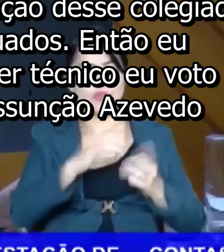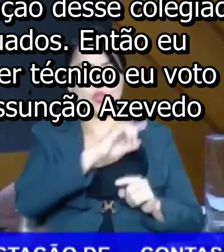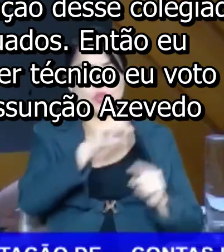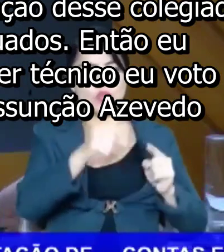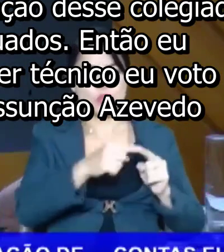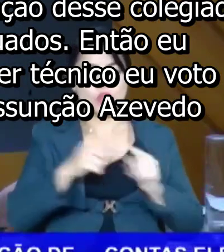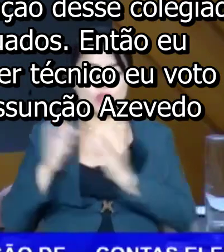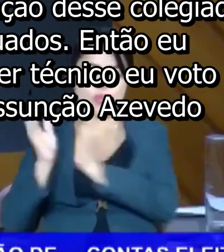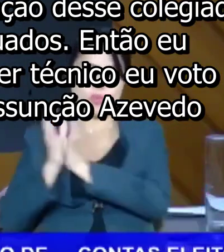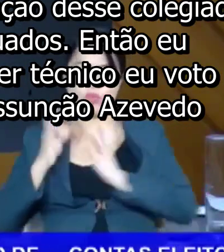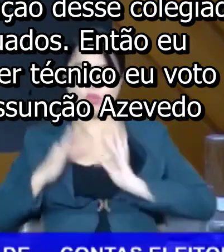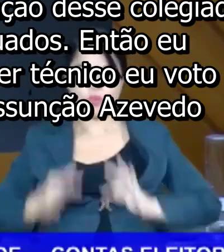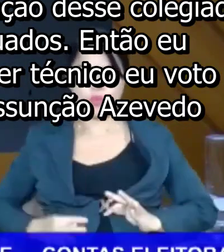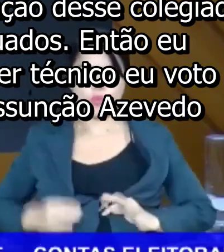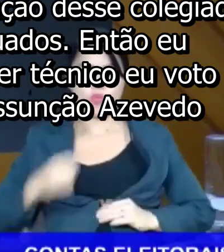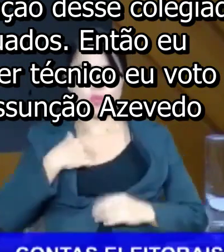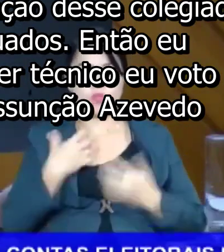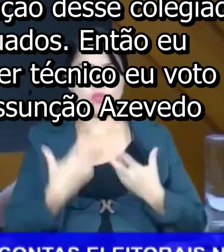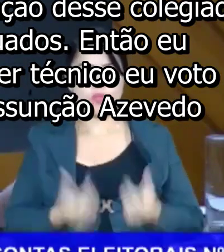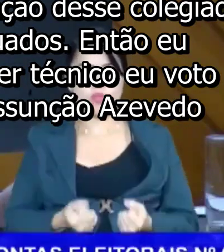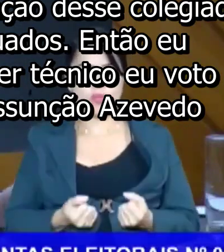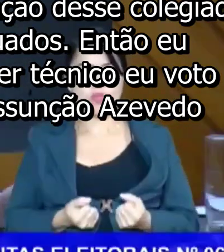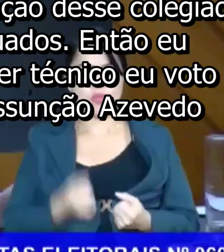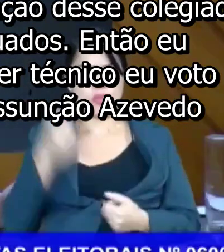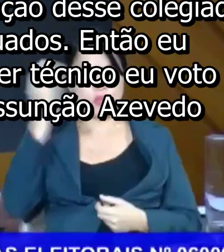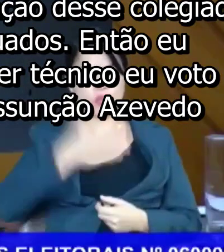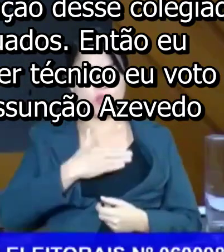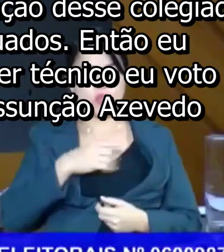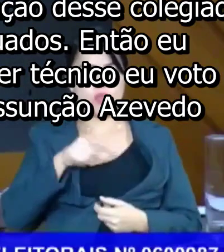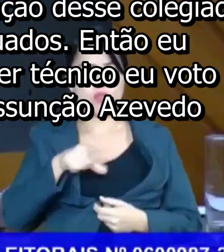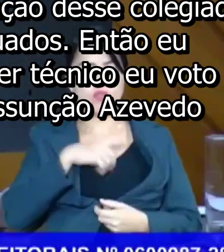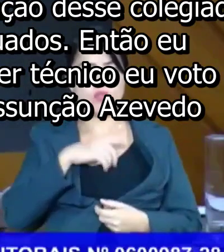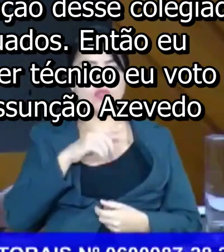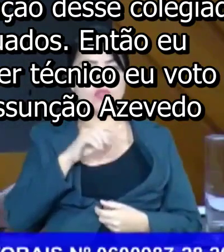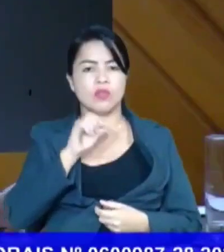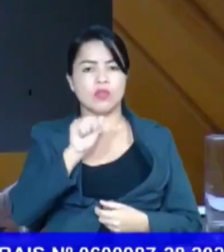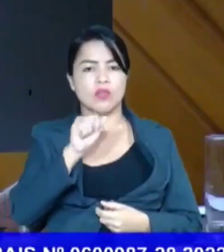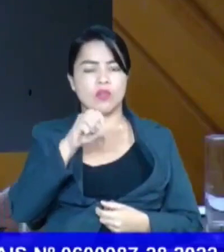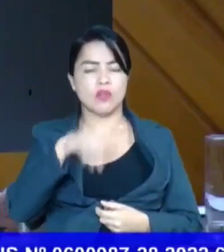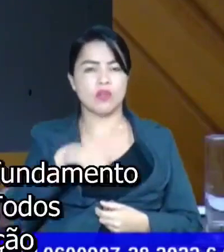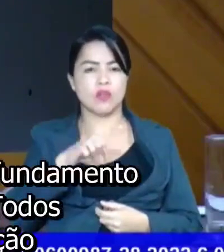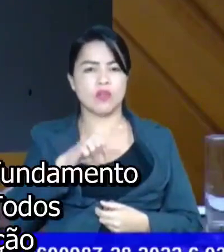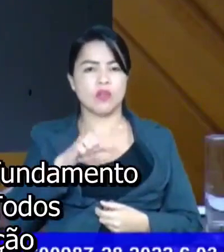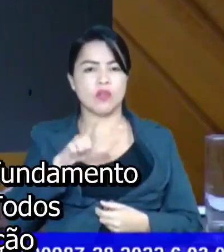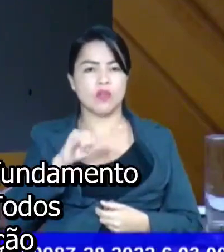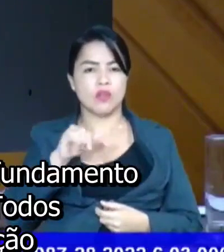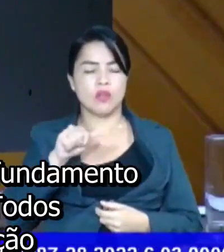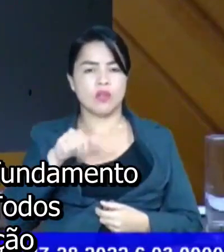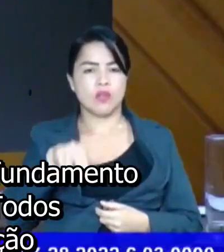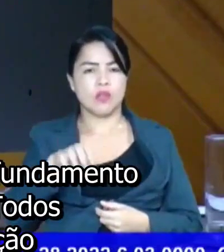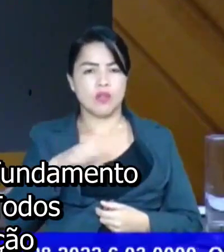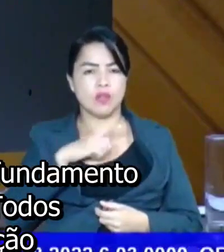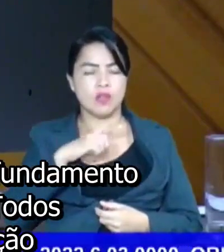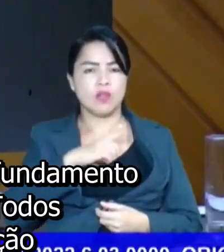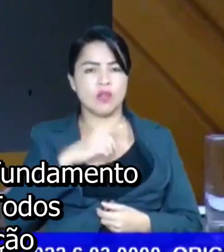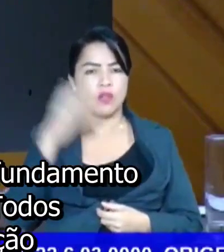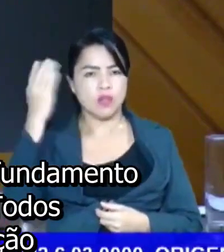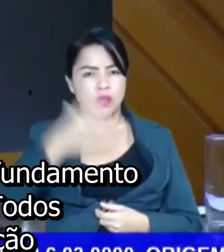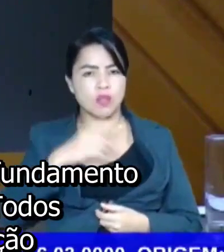parecer técnico, eu voto pela aprovação das contas de campanha de Ameliane Assunção Azevedo, nos termos da Resolução TSE